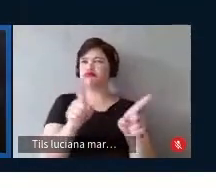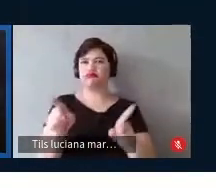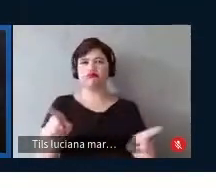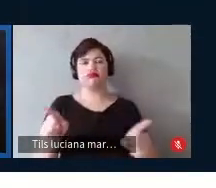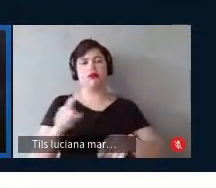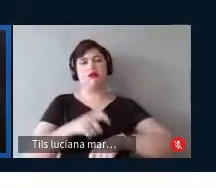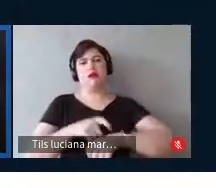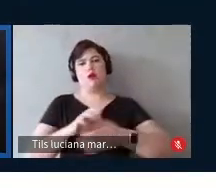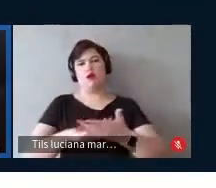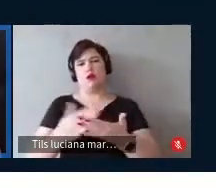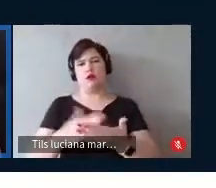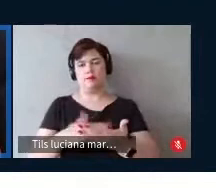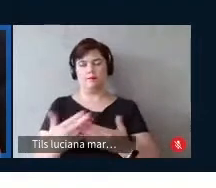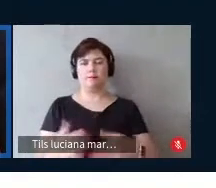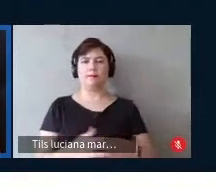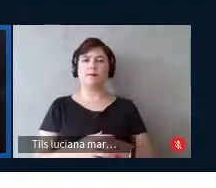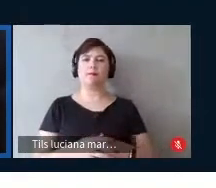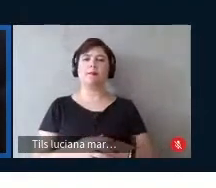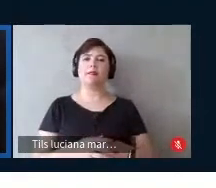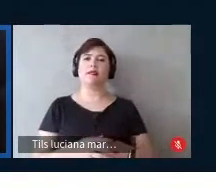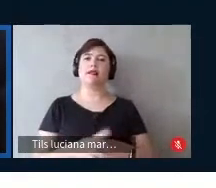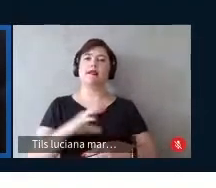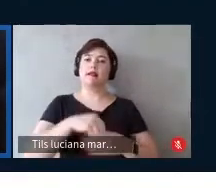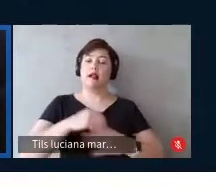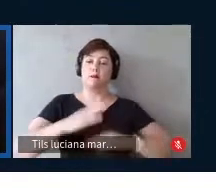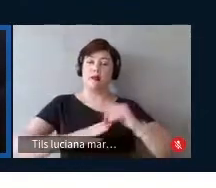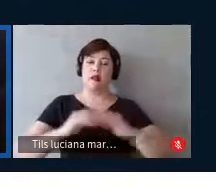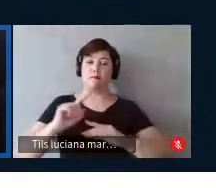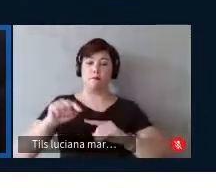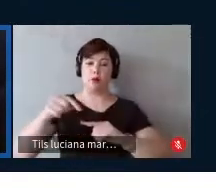E dentro das habilidades posteriores